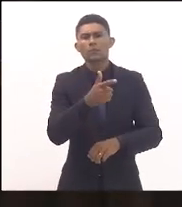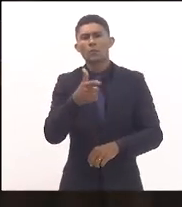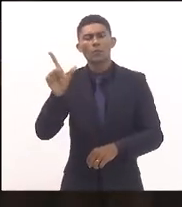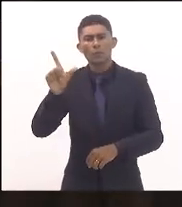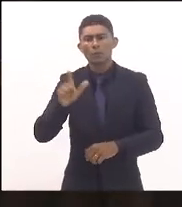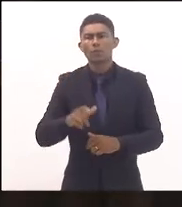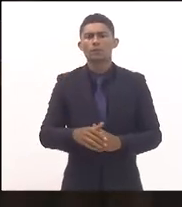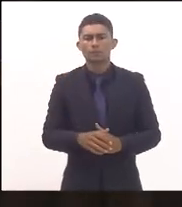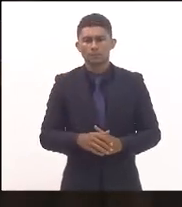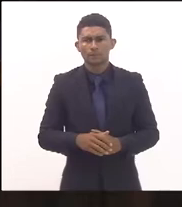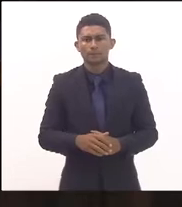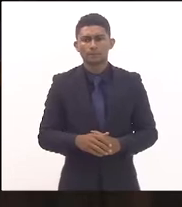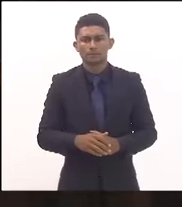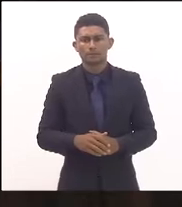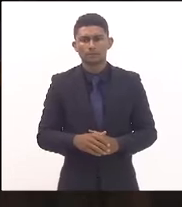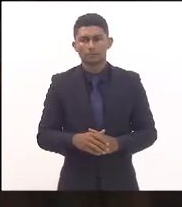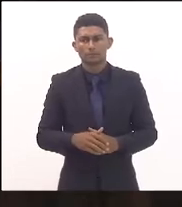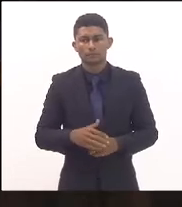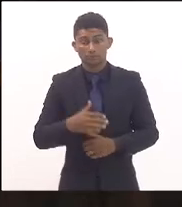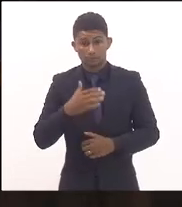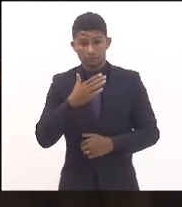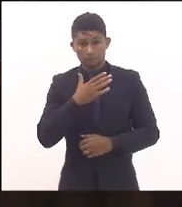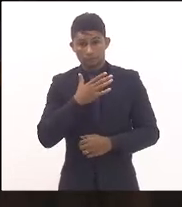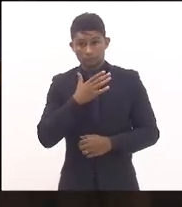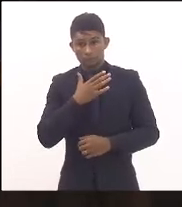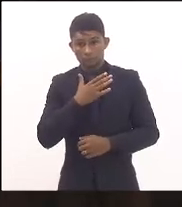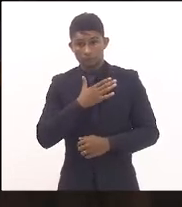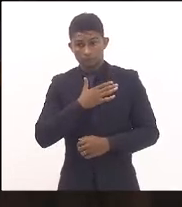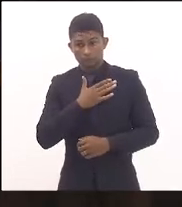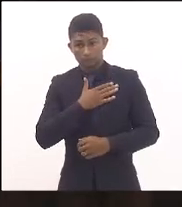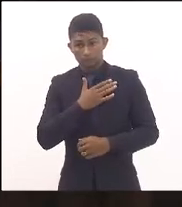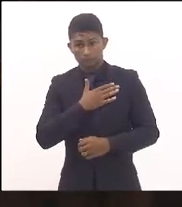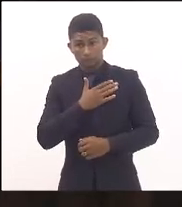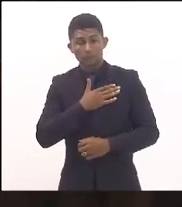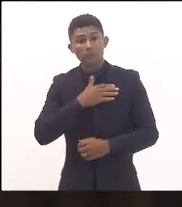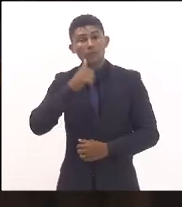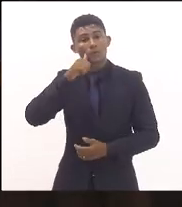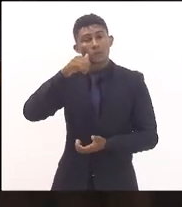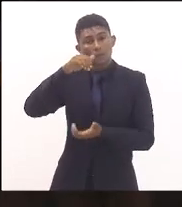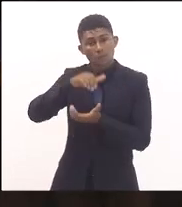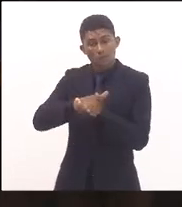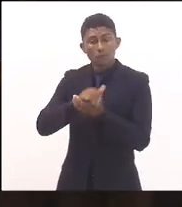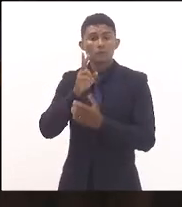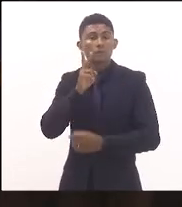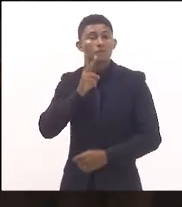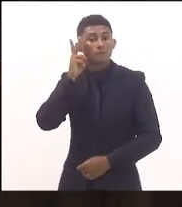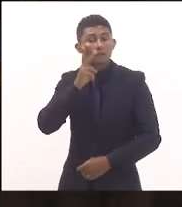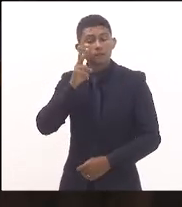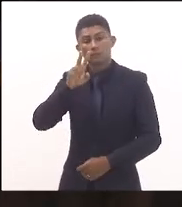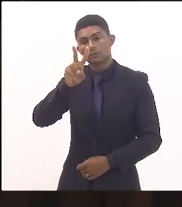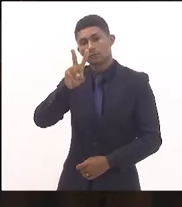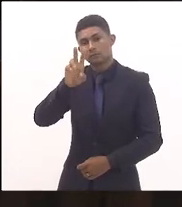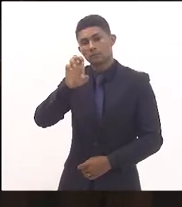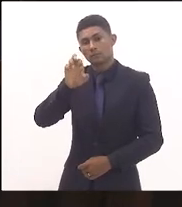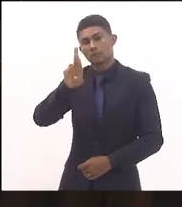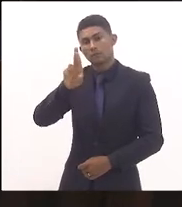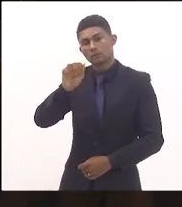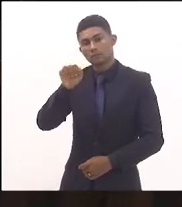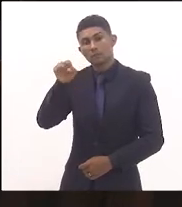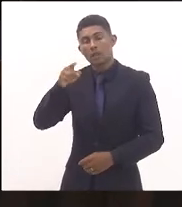é que a minha companheira e minha guerreira e querida Bonner vereadora Vera Lins